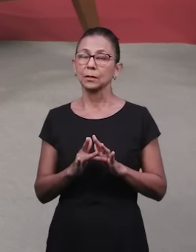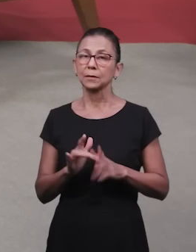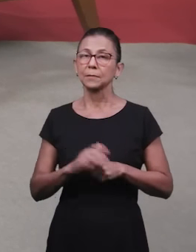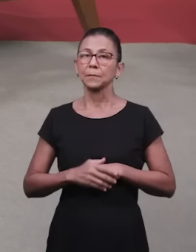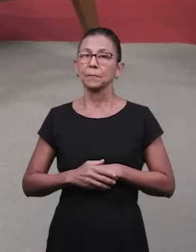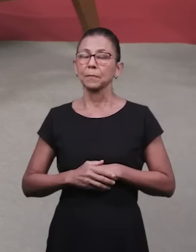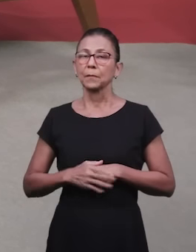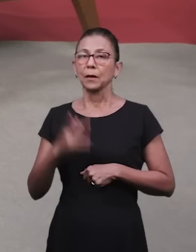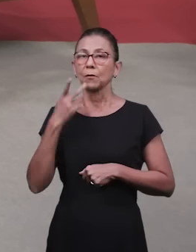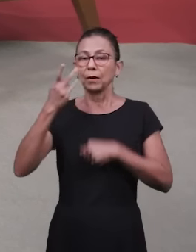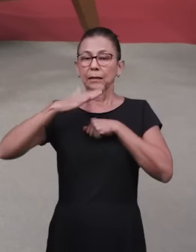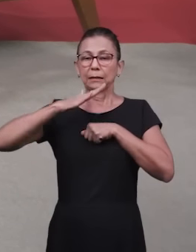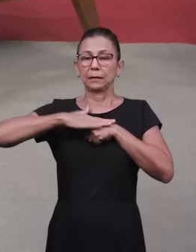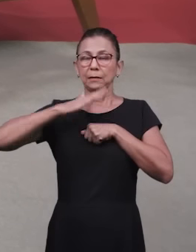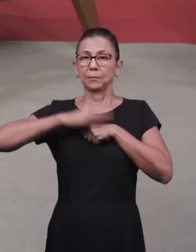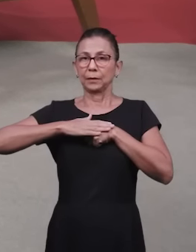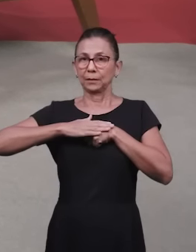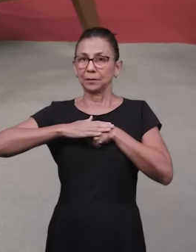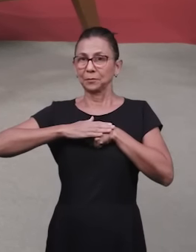para identificar a igreja.